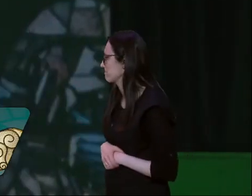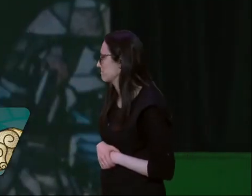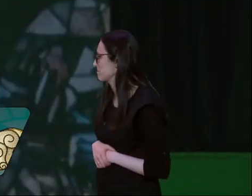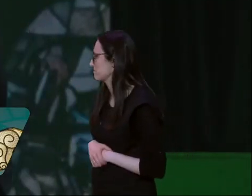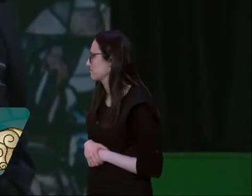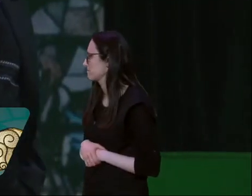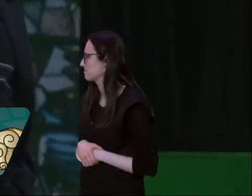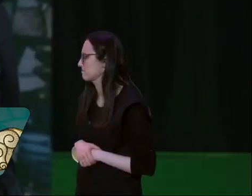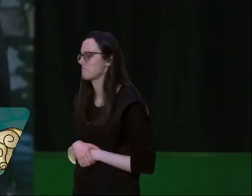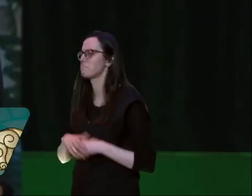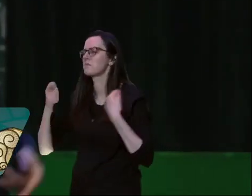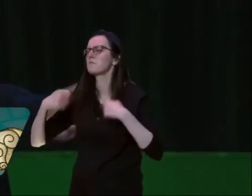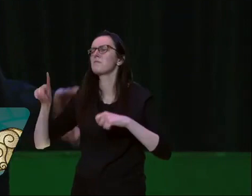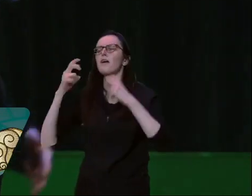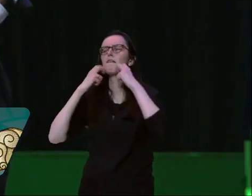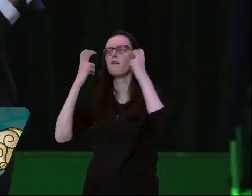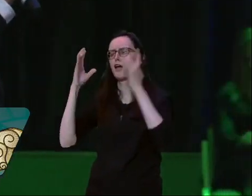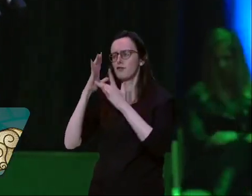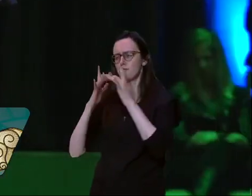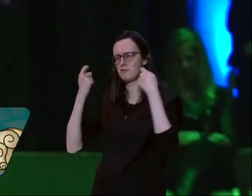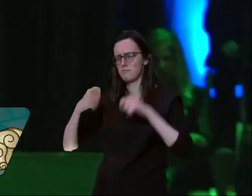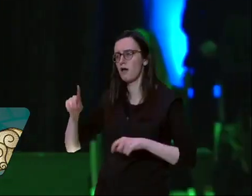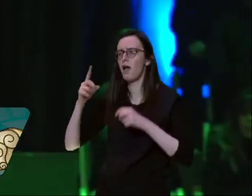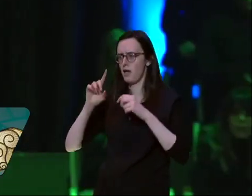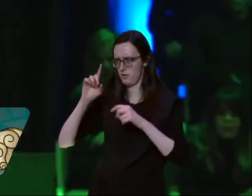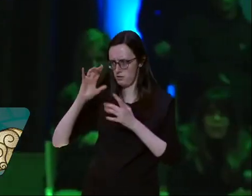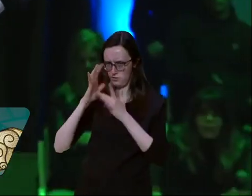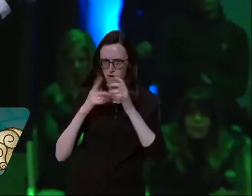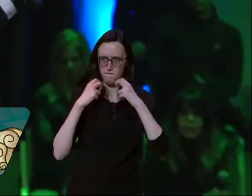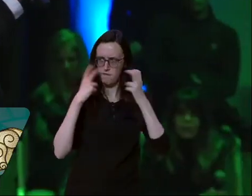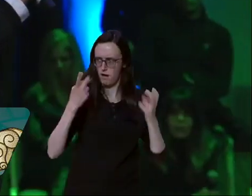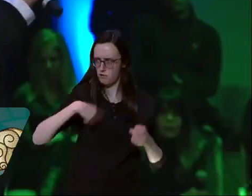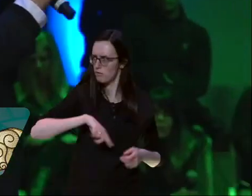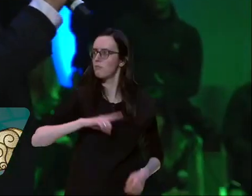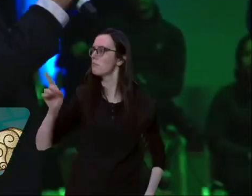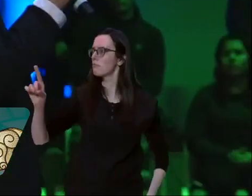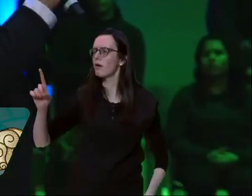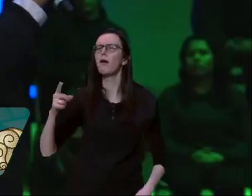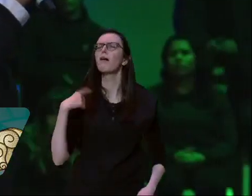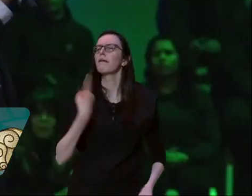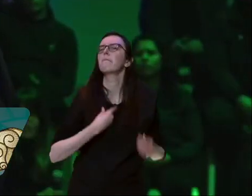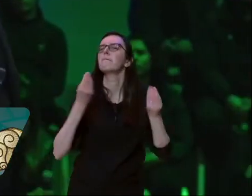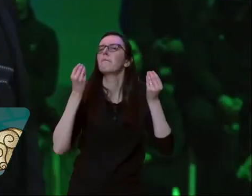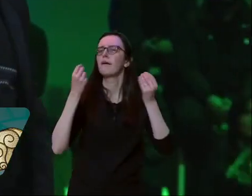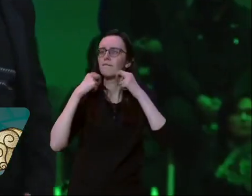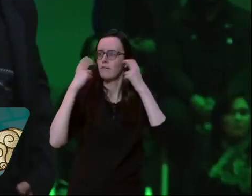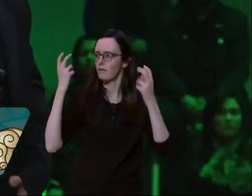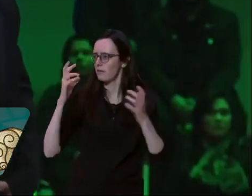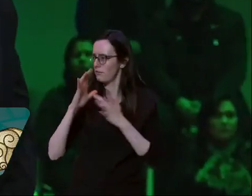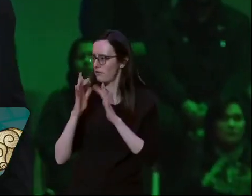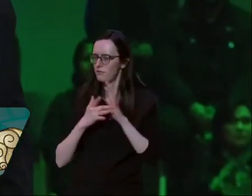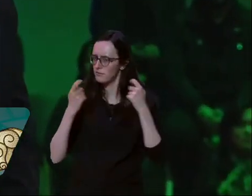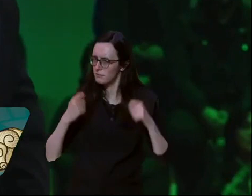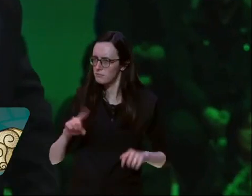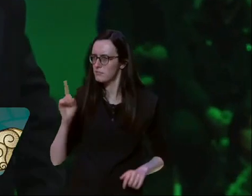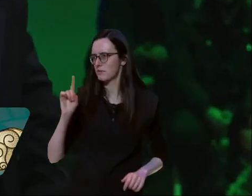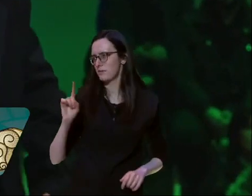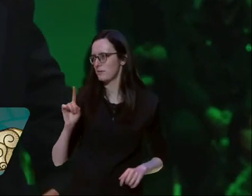Por que ter vergonha de Jesus se Ele não teve vergonha de nós? Não é? Vergonha nenhuma.